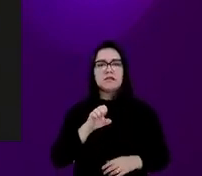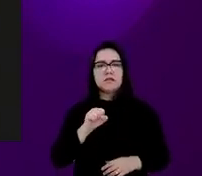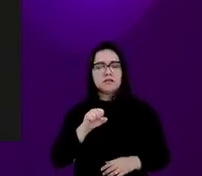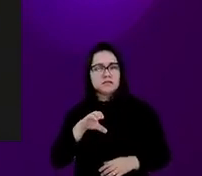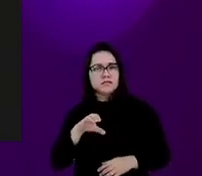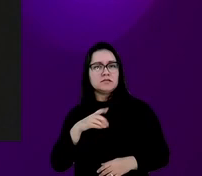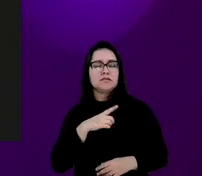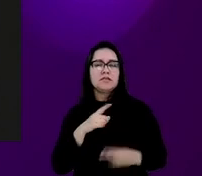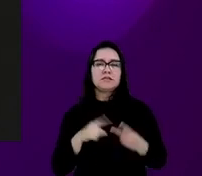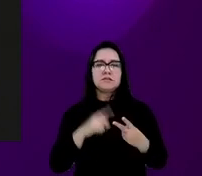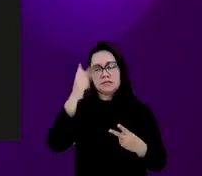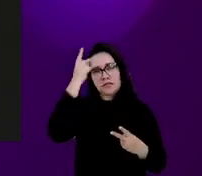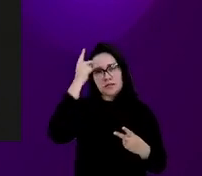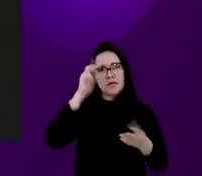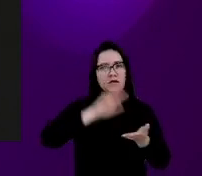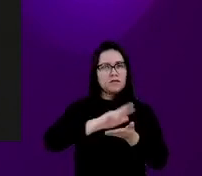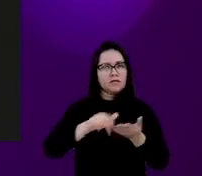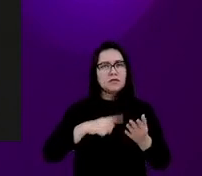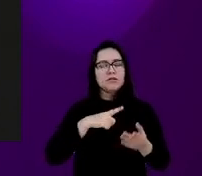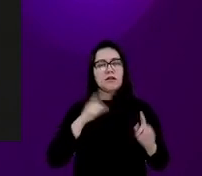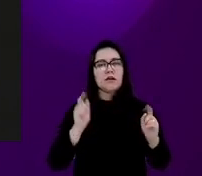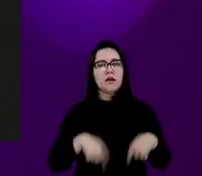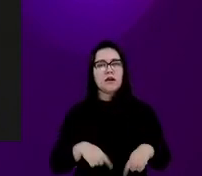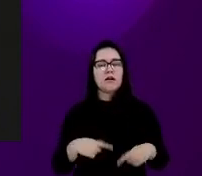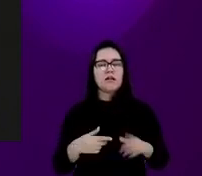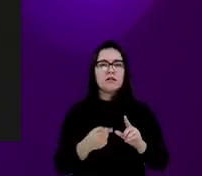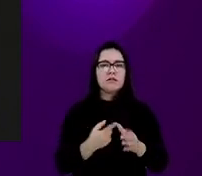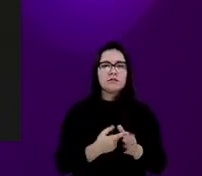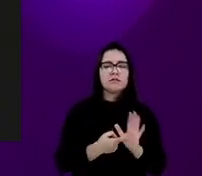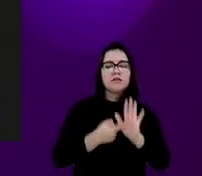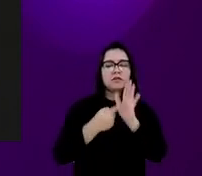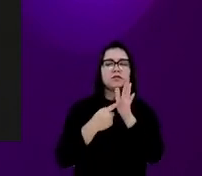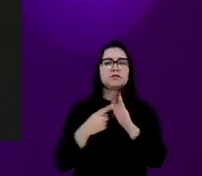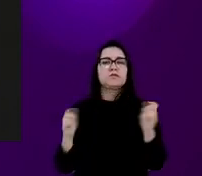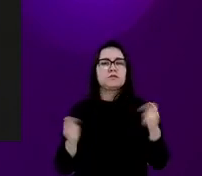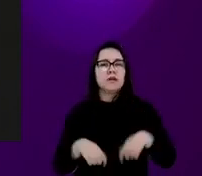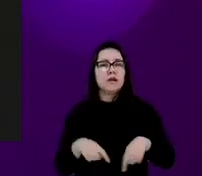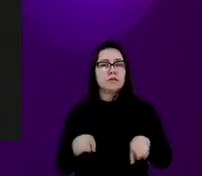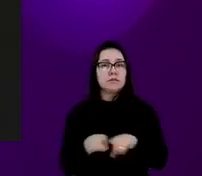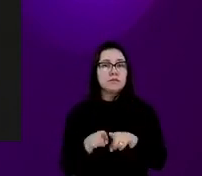que são pontos de testar tecnologia, de avaliação de tecnologia de